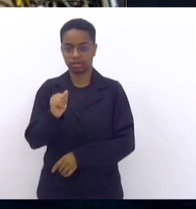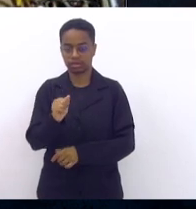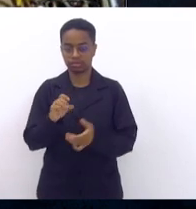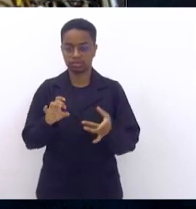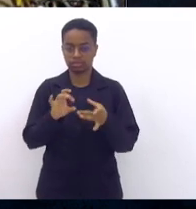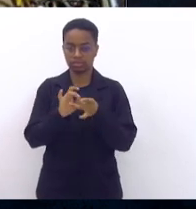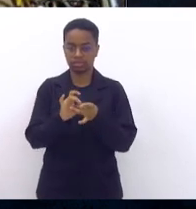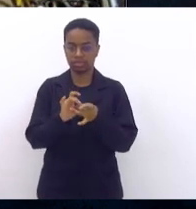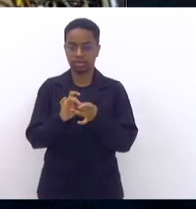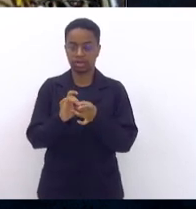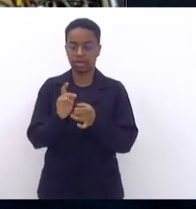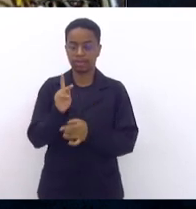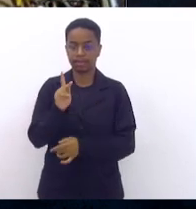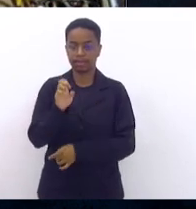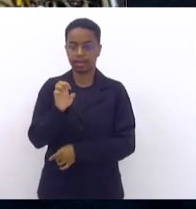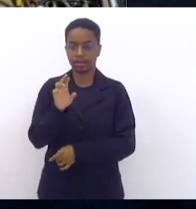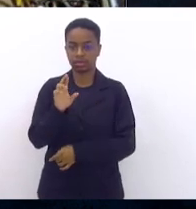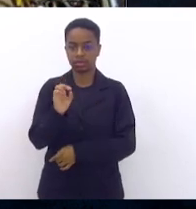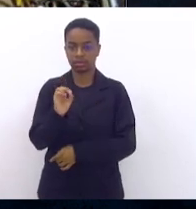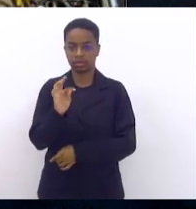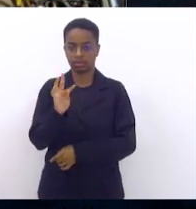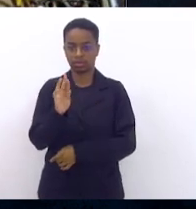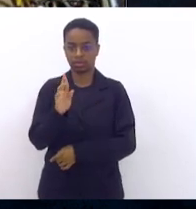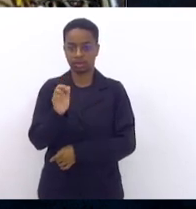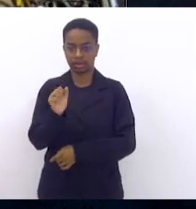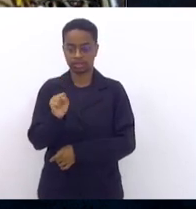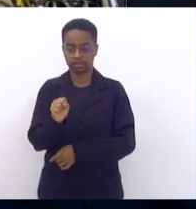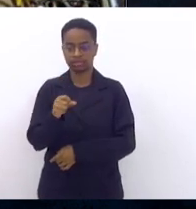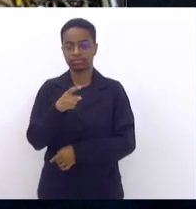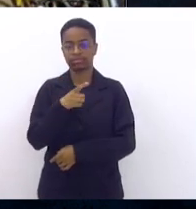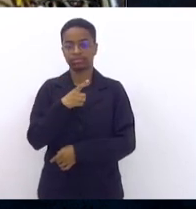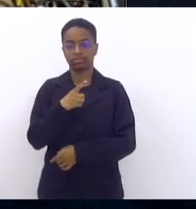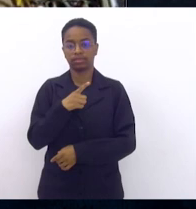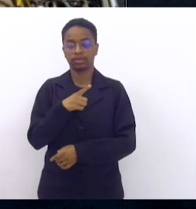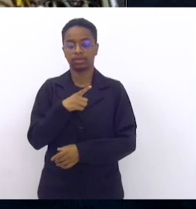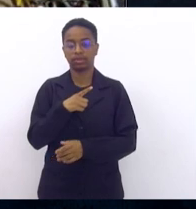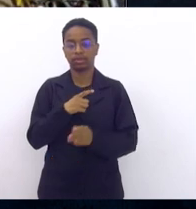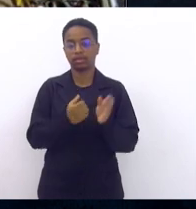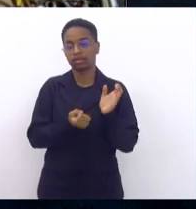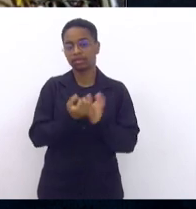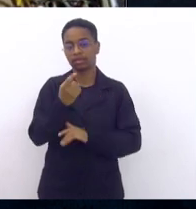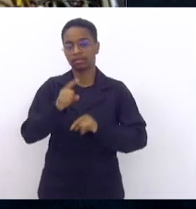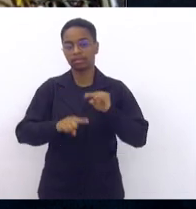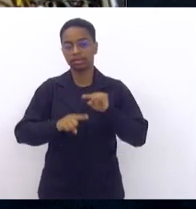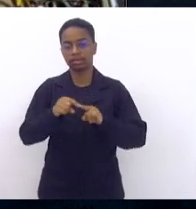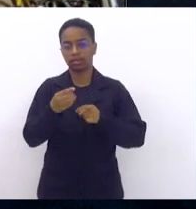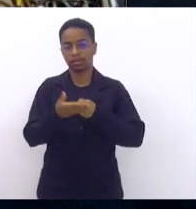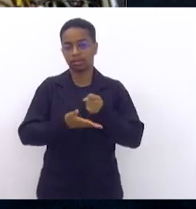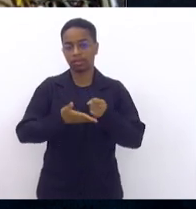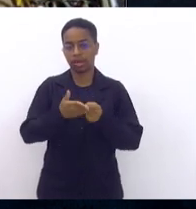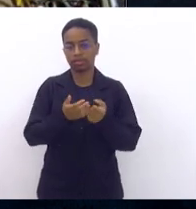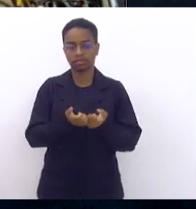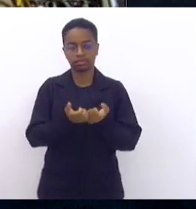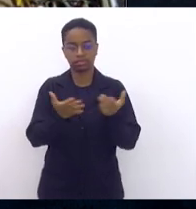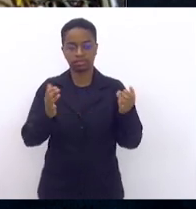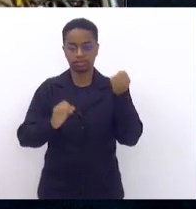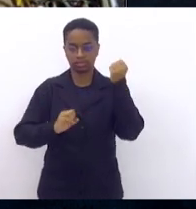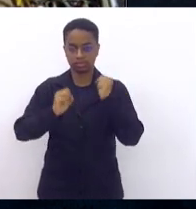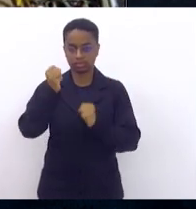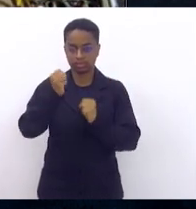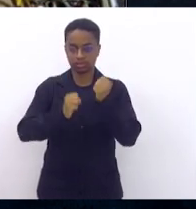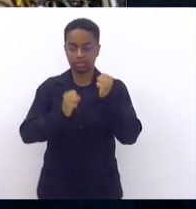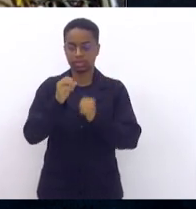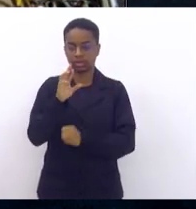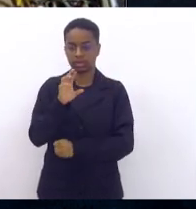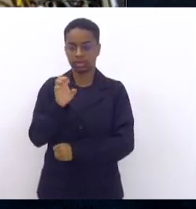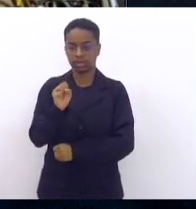a gente tem a produção de matérias-primas básicas para indústria de resinas né